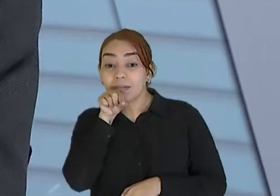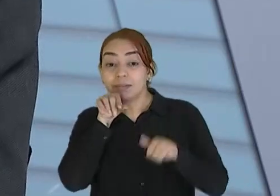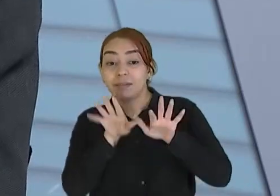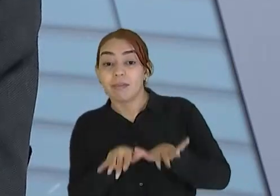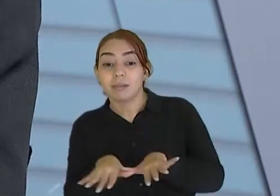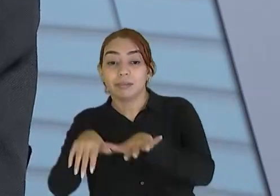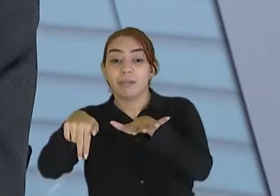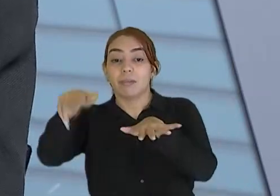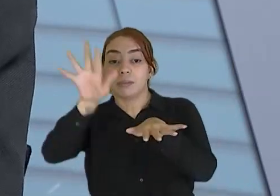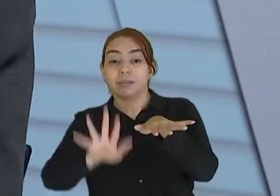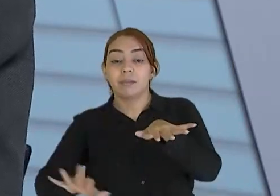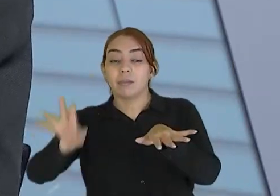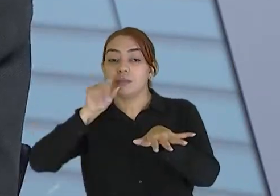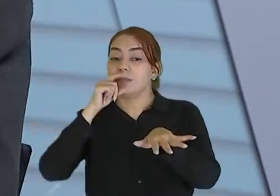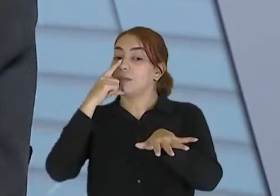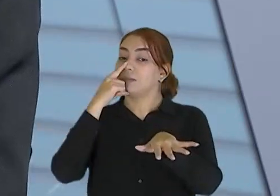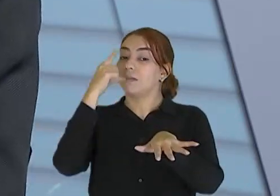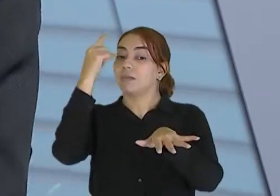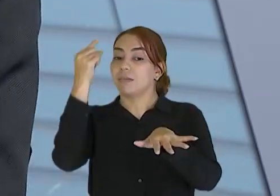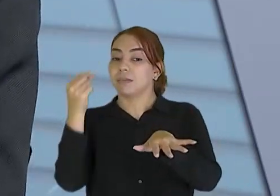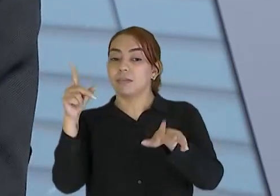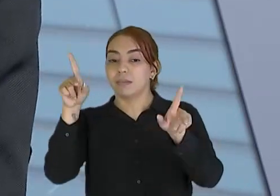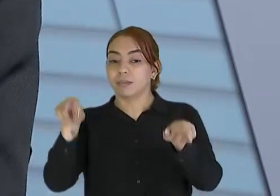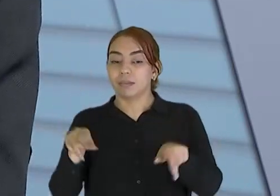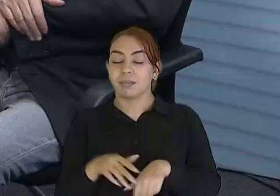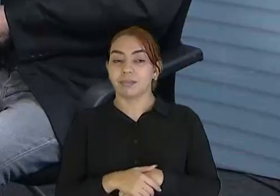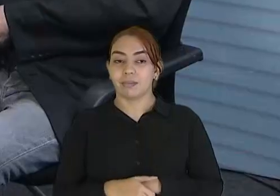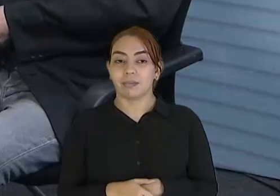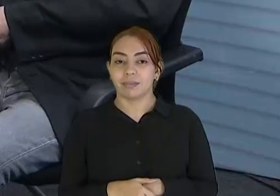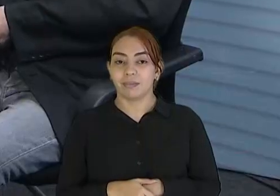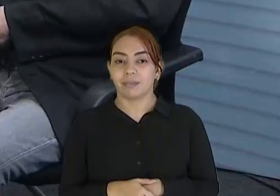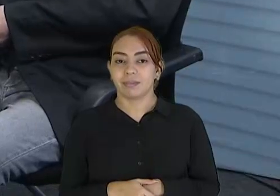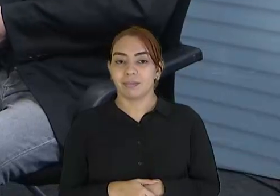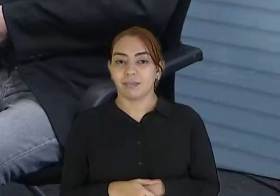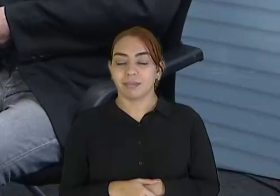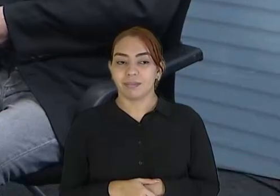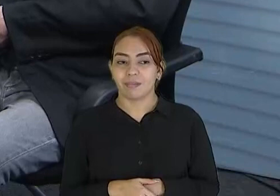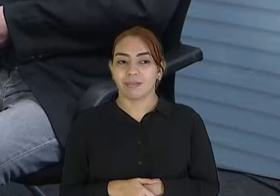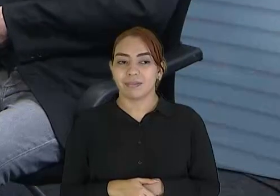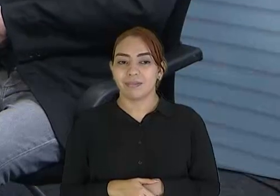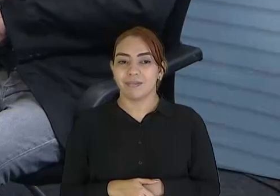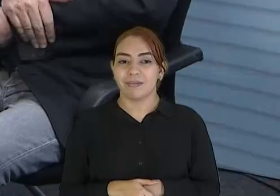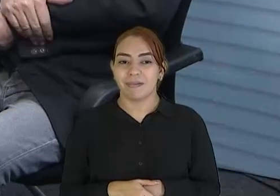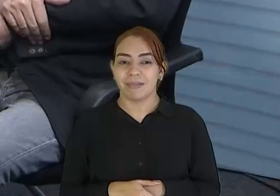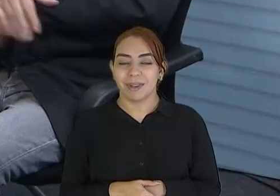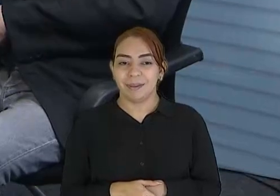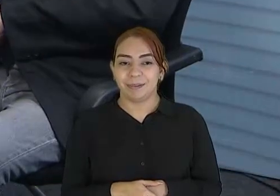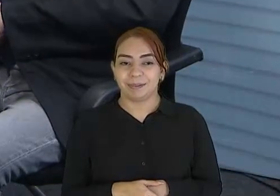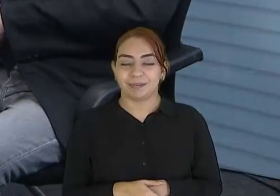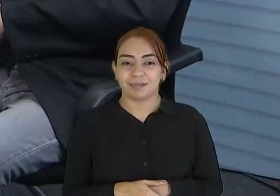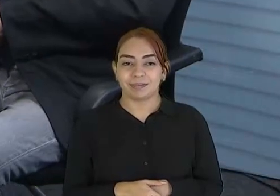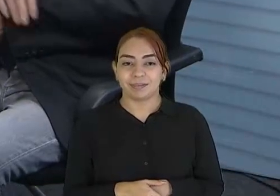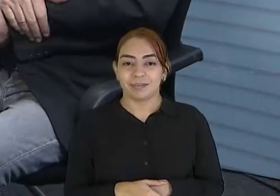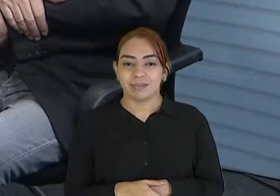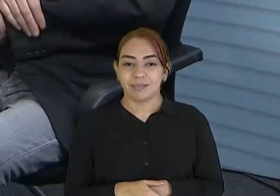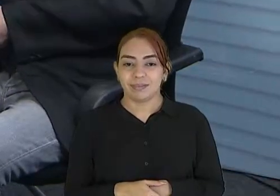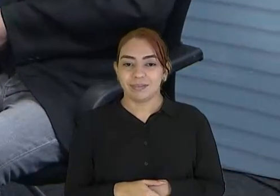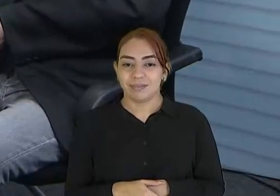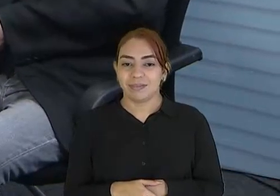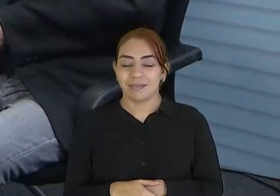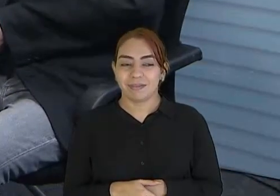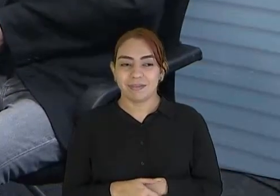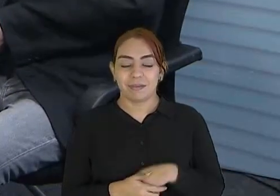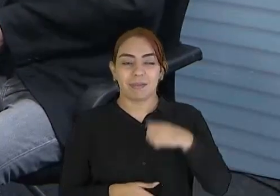Tem um bico, não sei o quê, como gavião, né? E essa exposição... Carcará foi, né? Pega, mata e come, né? Da música. Sim. E tem carcará lá.